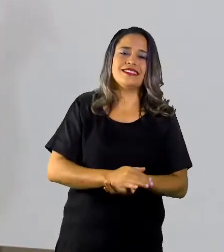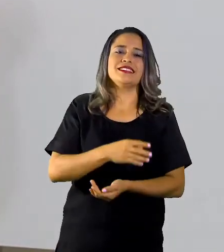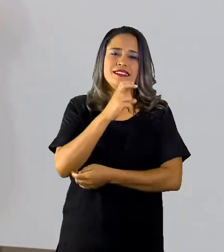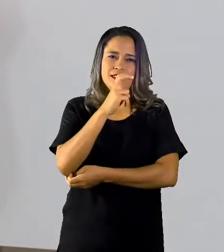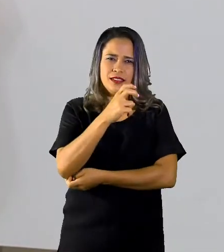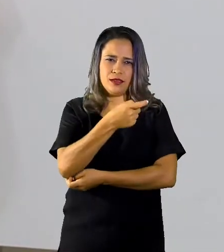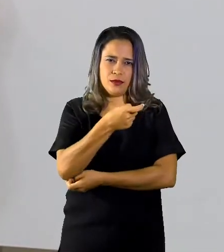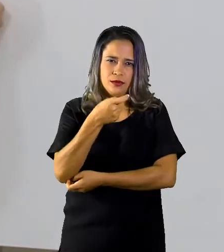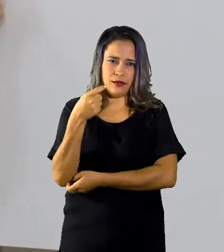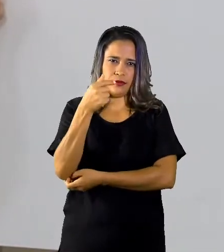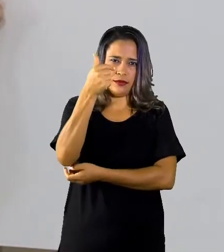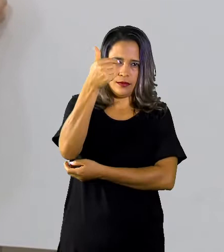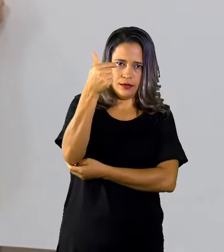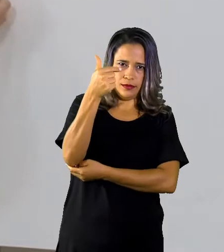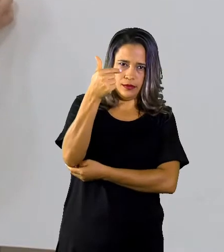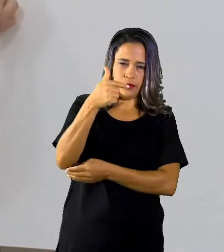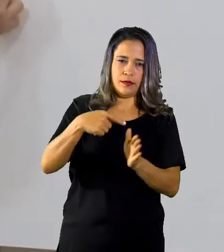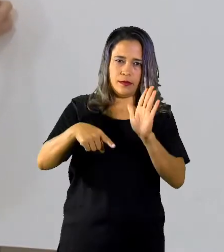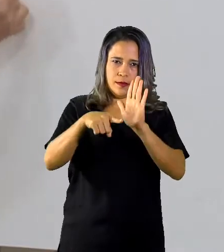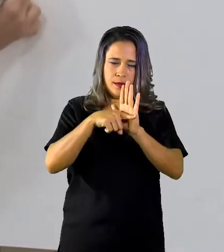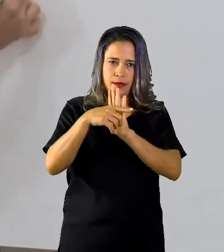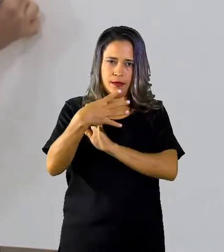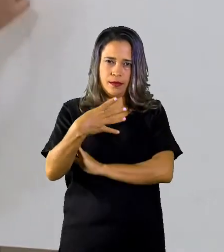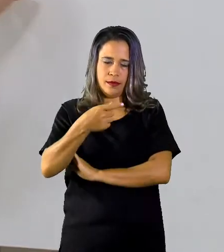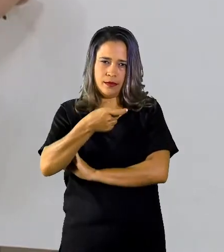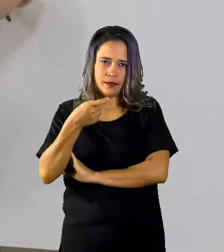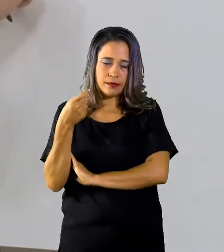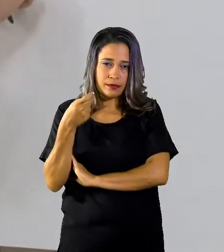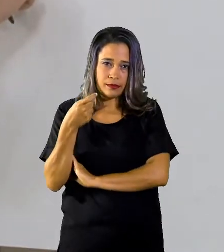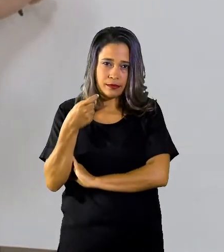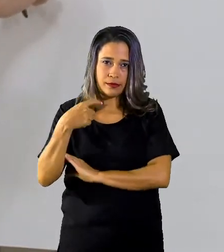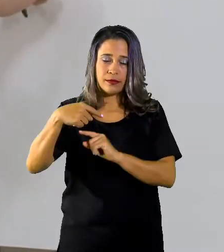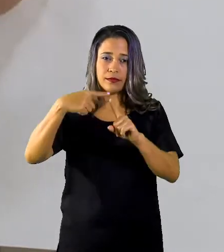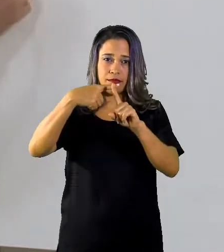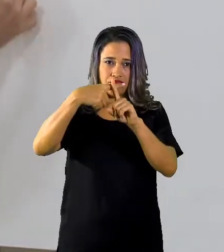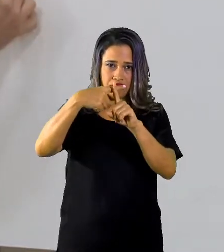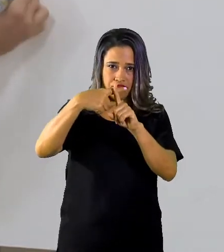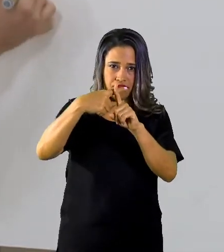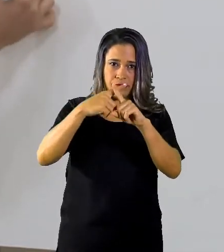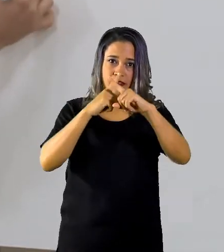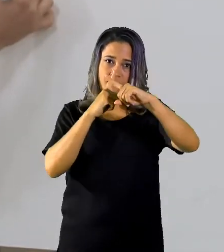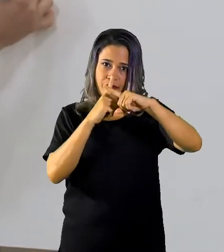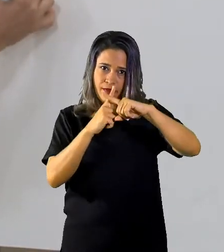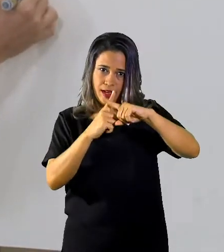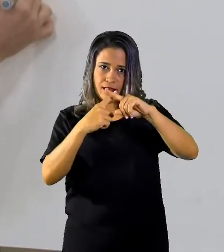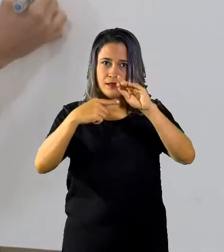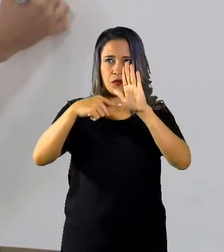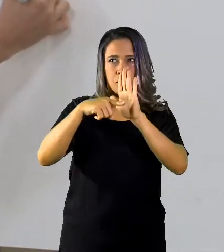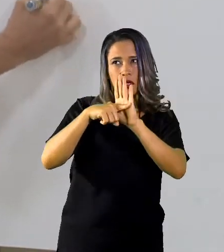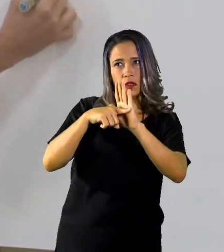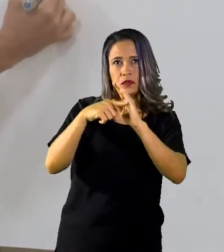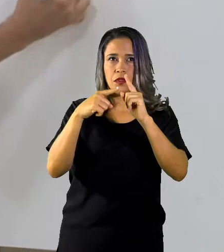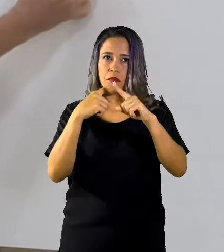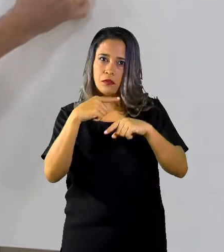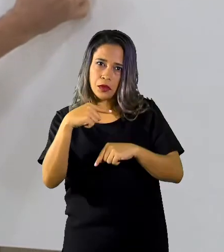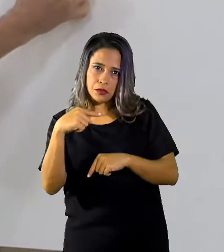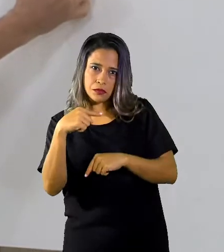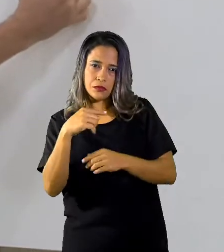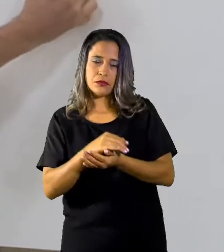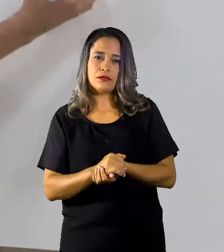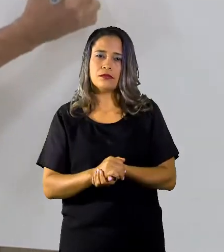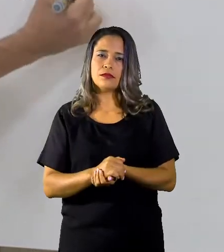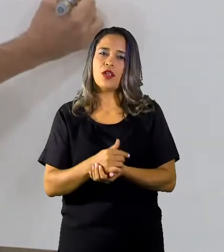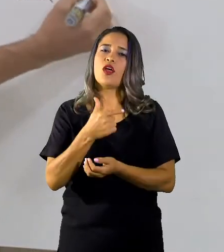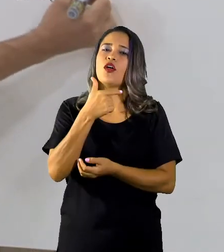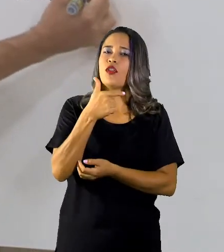elevado ao quadrado menos 4x mais vezes menos dá menos 2x